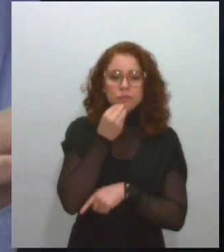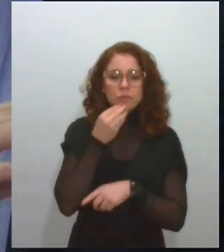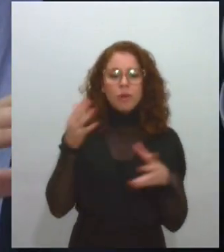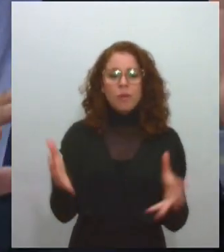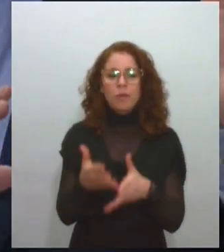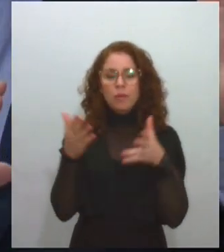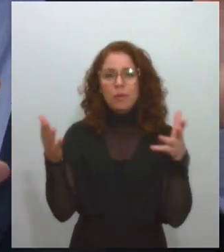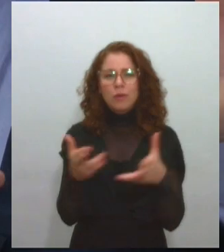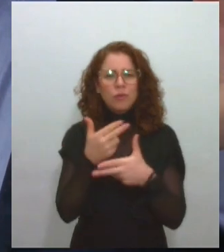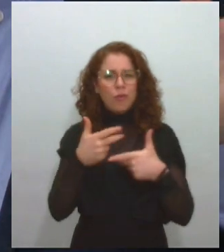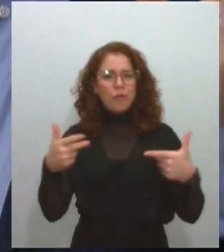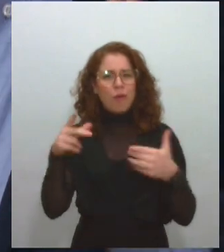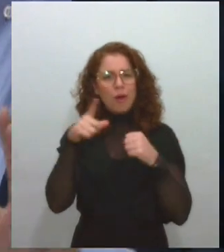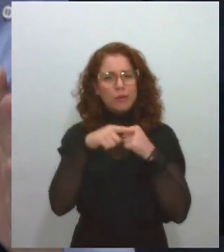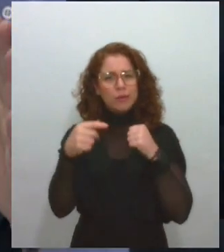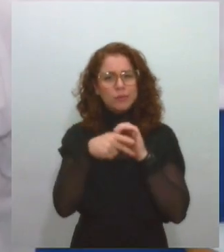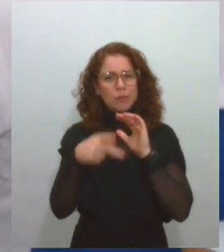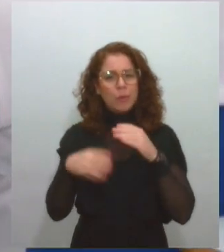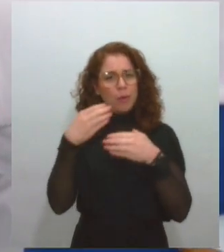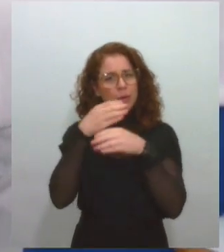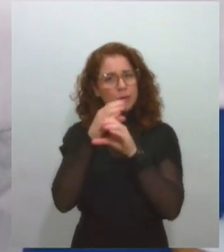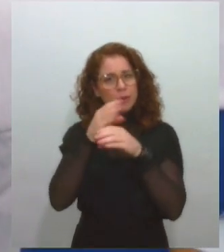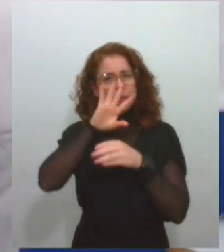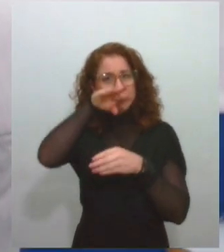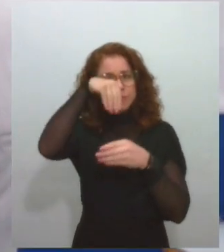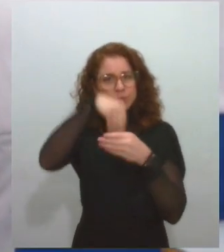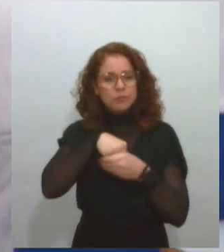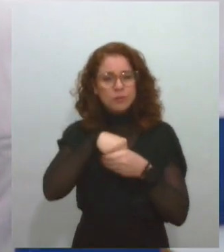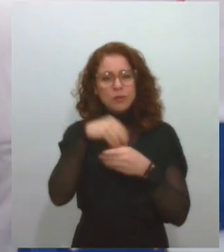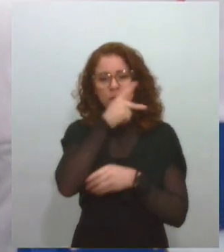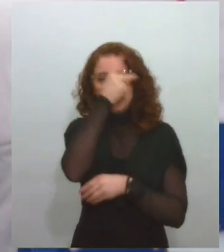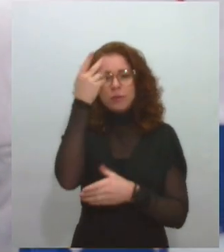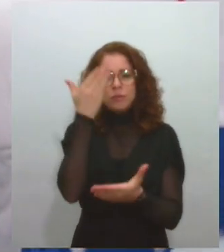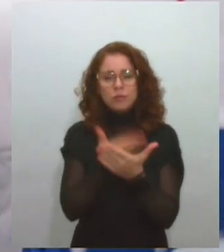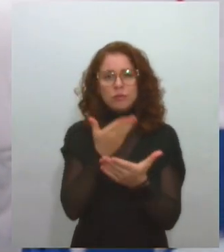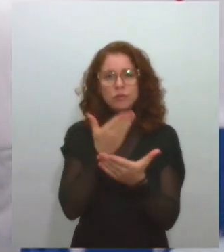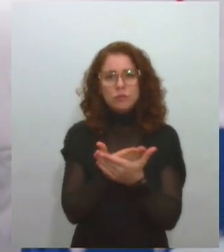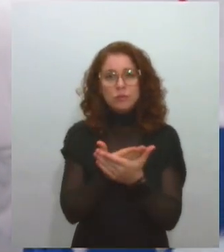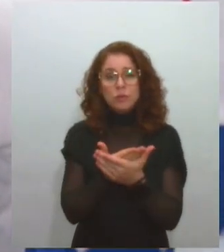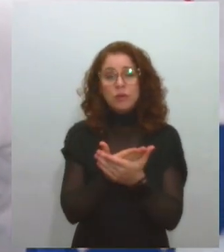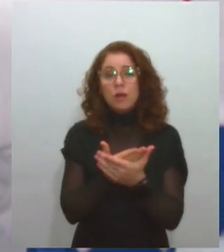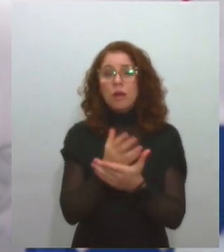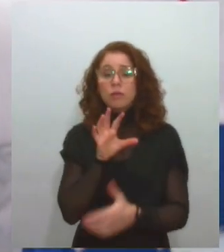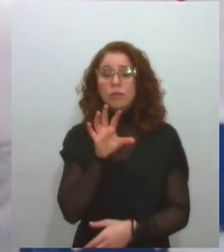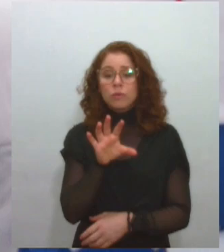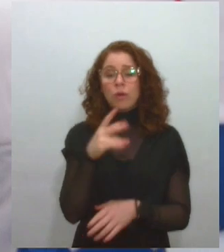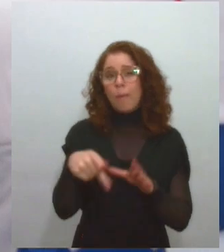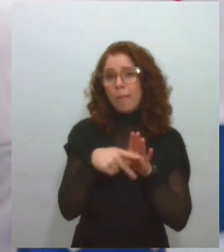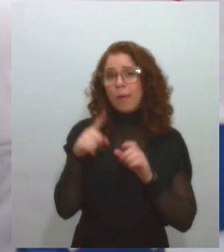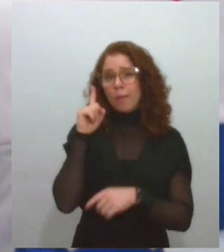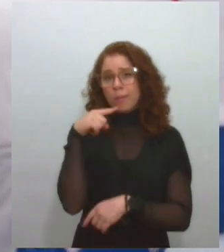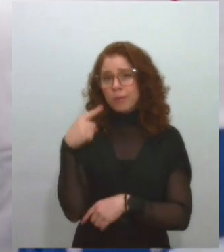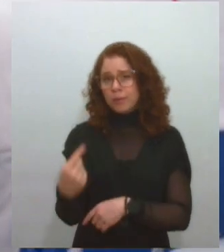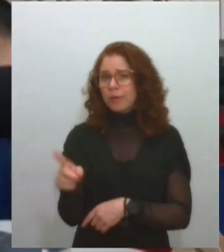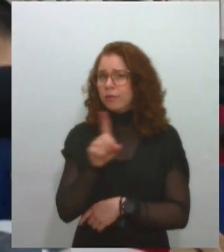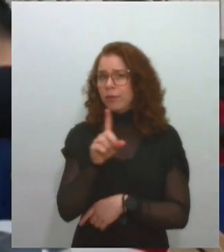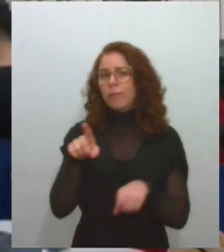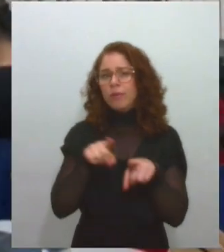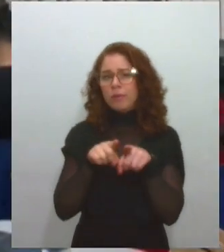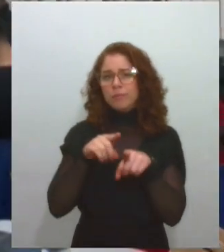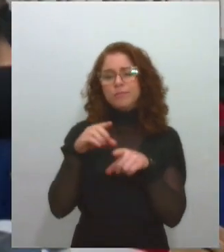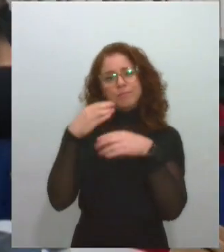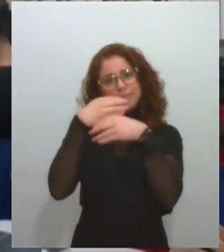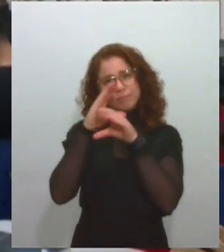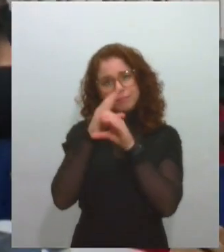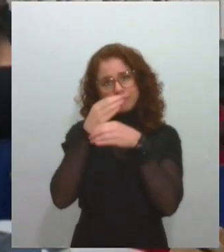artigos científicos no meio acadêmico, não só na área do direito, mas também nas ciências políticas e sociais. É uma